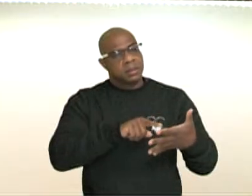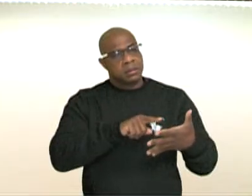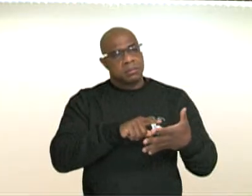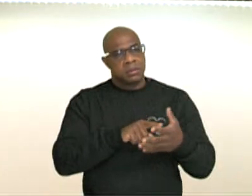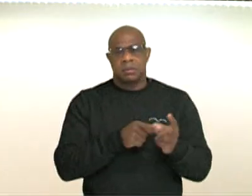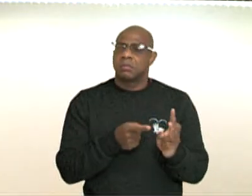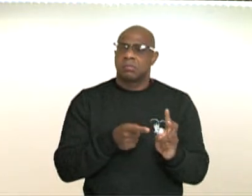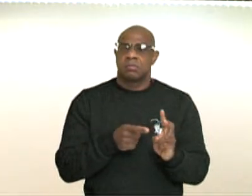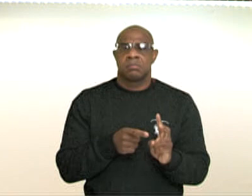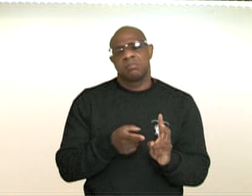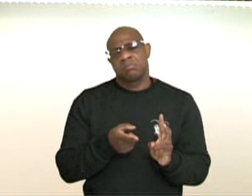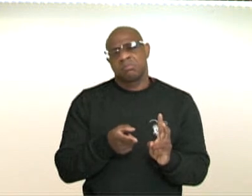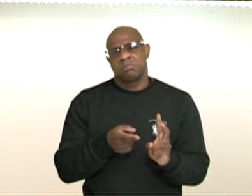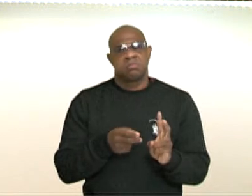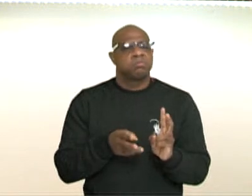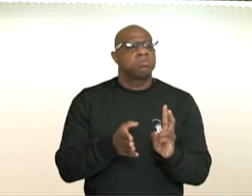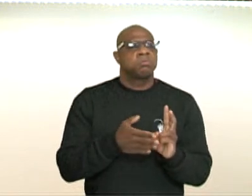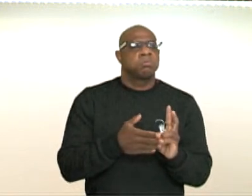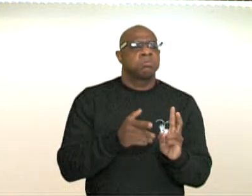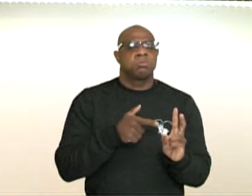índios, que estavam ligados à Índia,